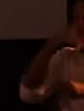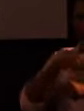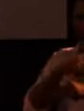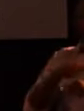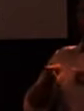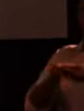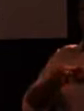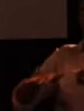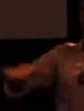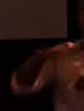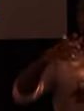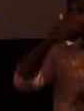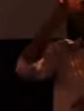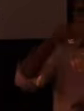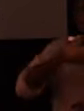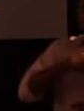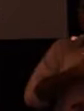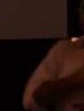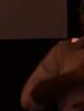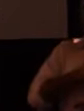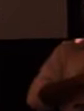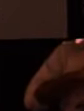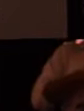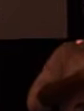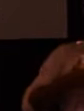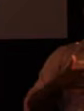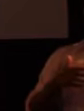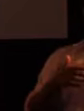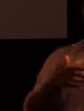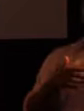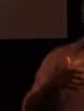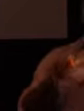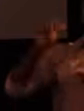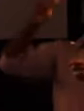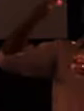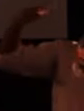ambiente urbano e ensolejamento das praias. Pode passar, por favor.